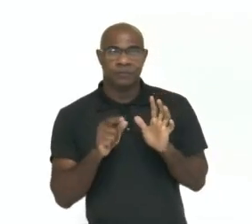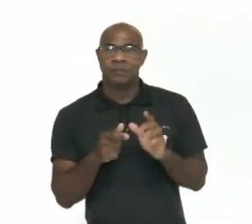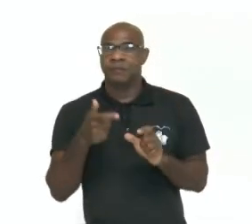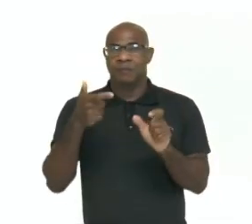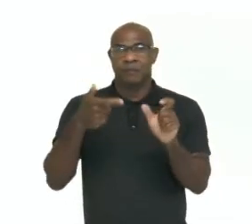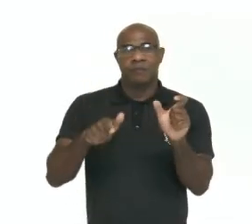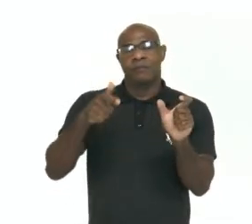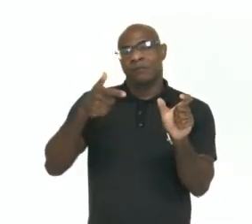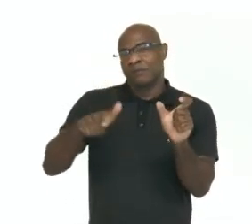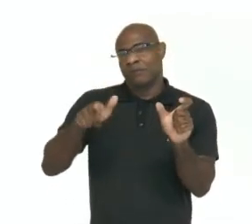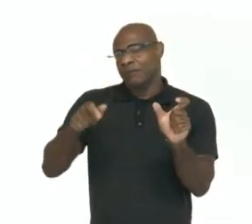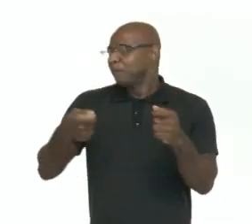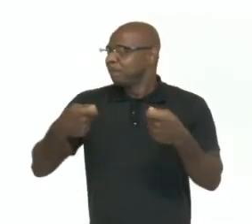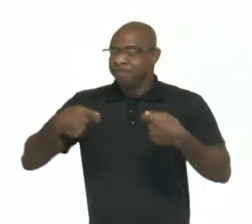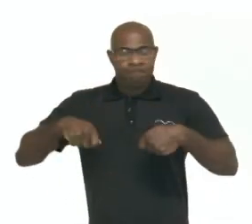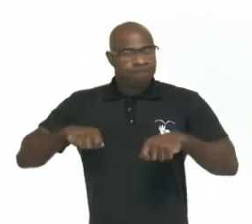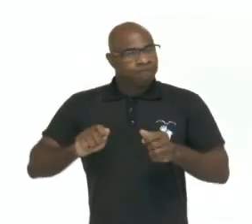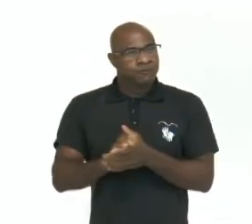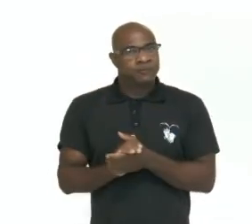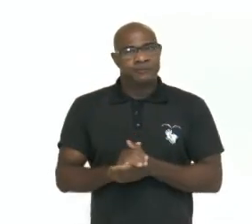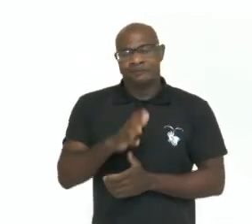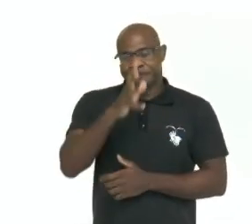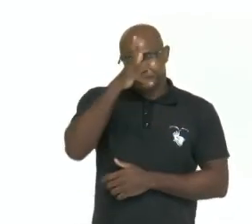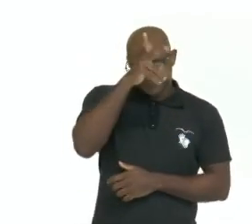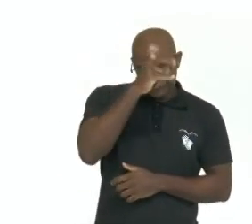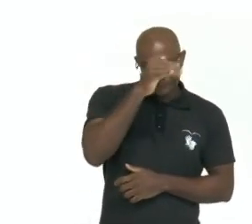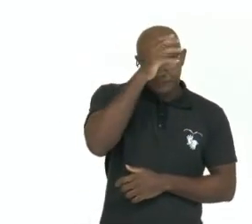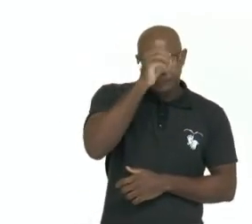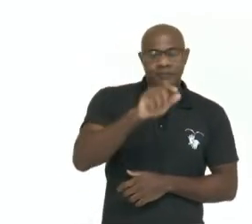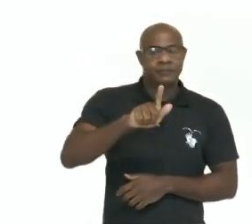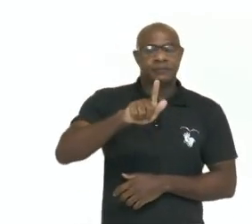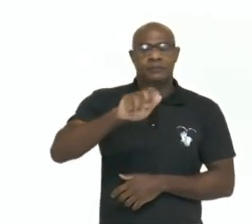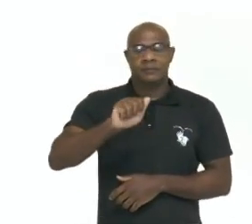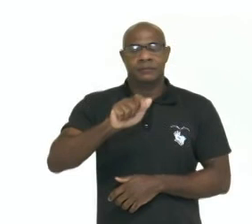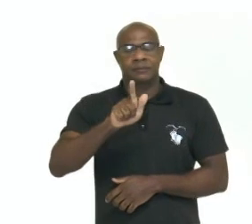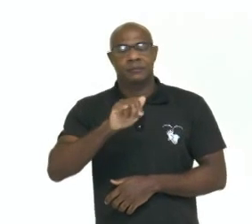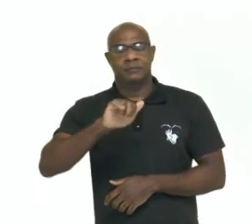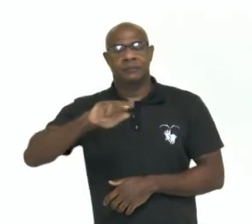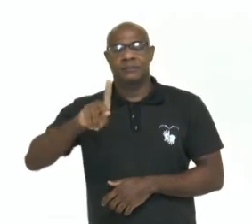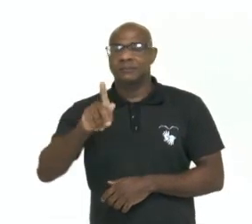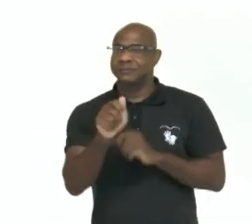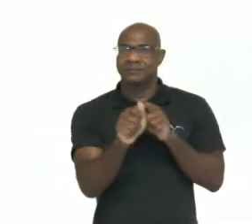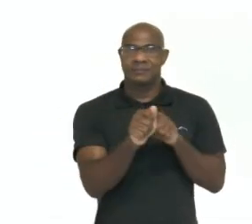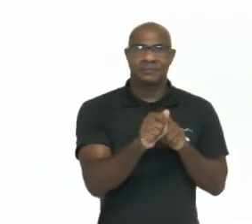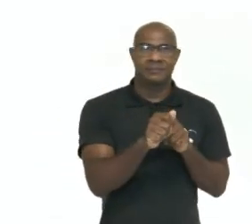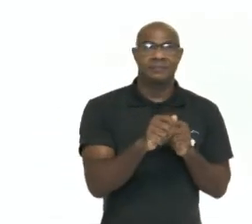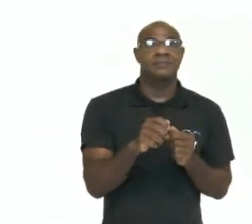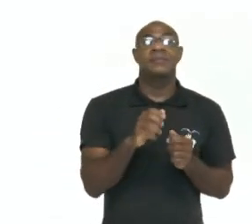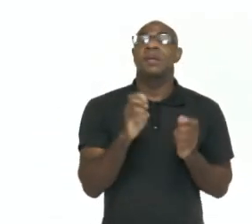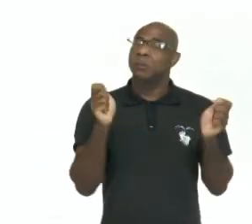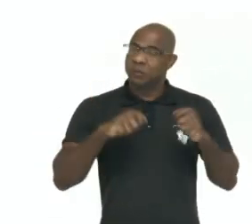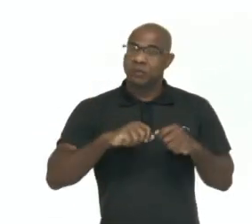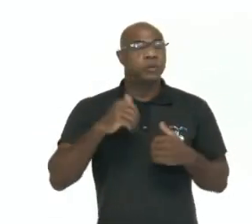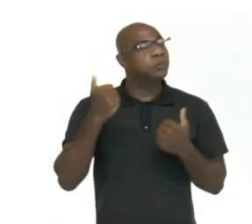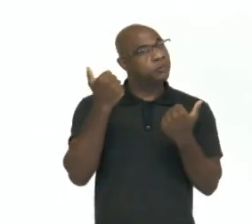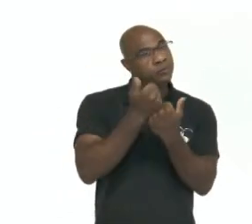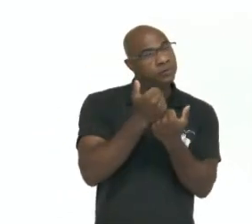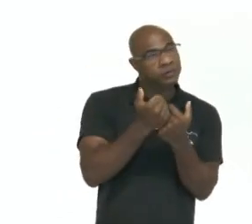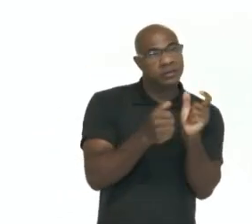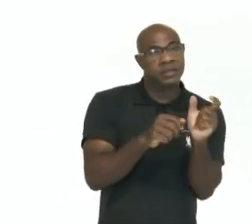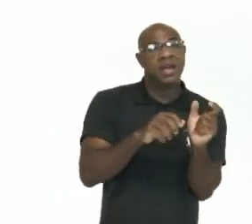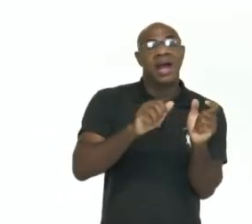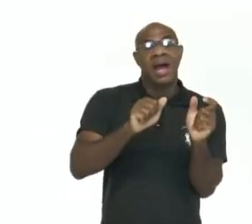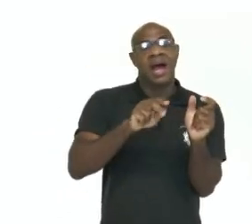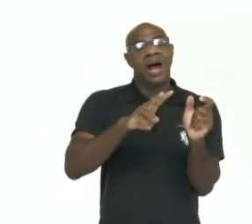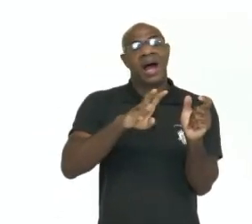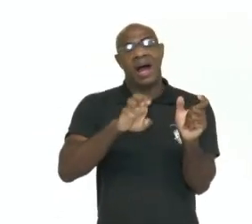repetição desnecessária do termo galinha. Esse termo deveria ser substituído por outros, como ave, animal, ou ainda ter ficado em